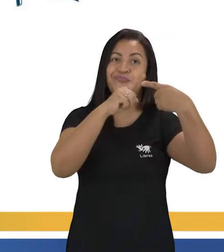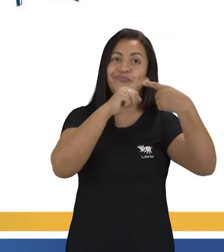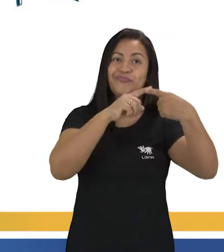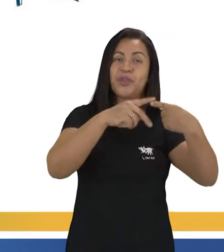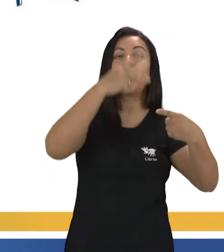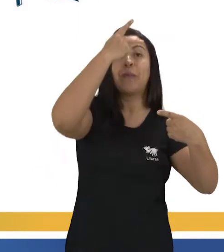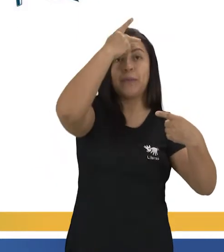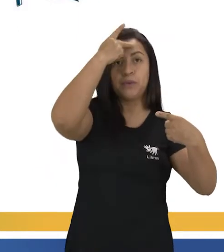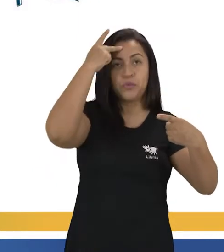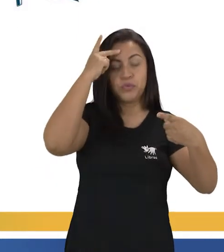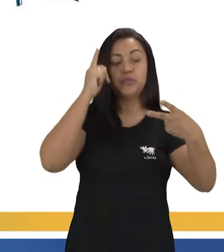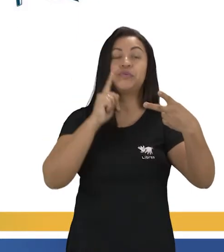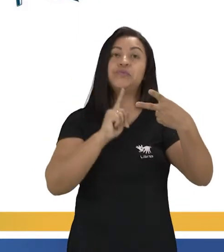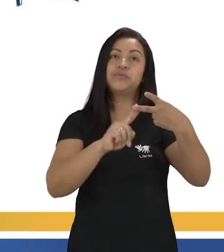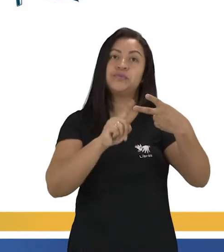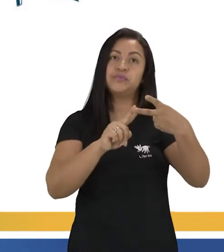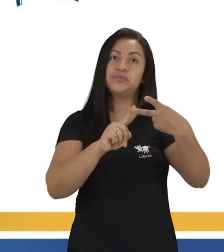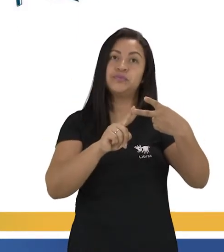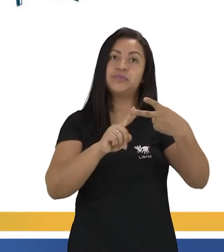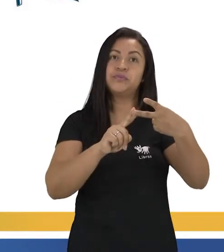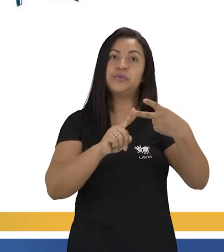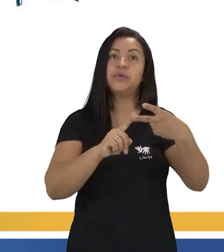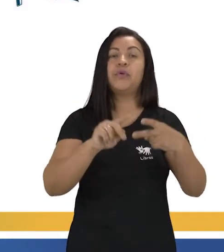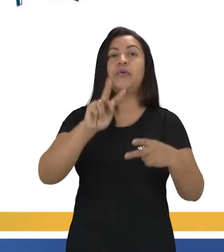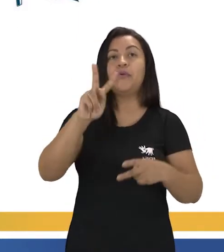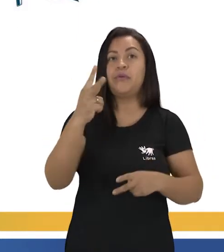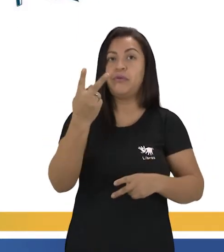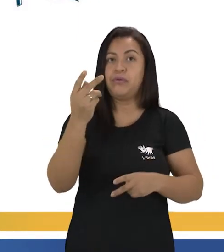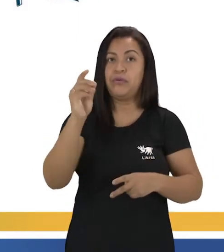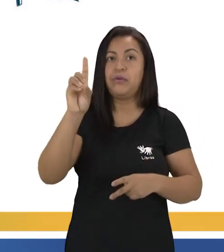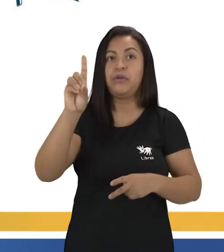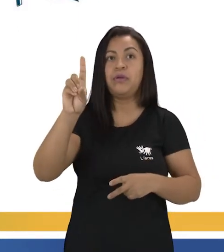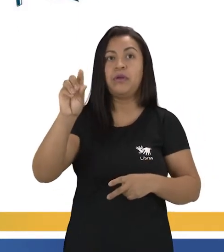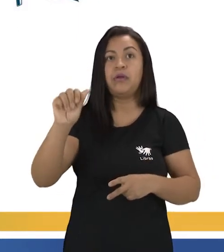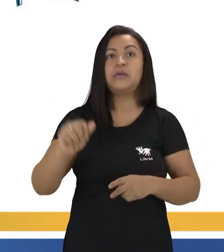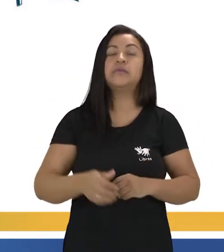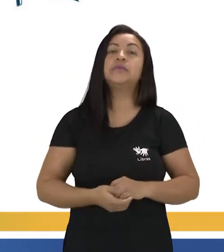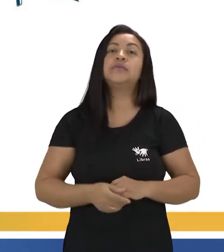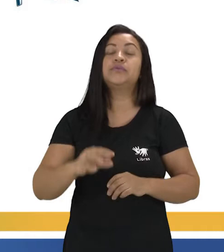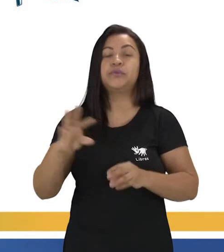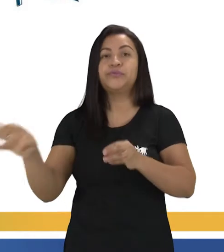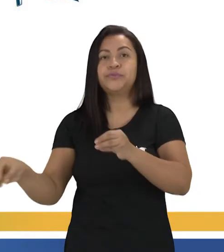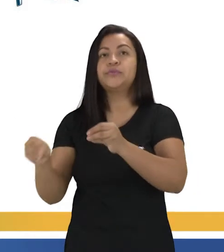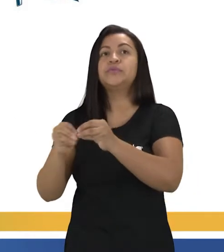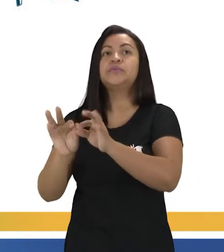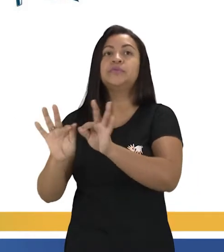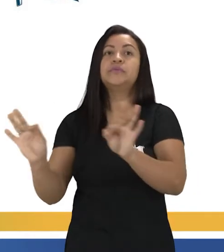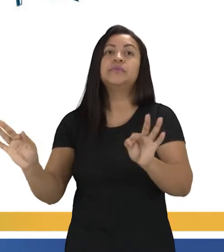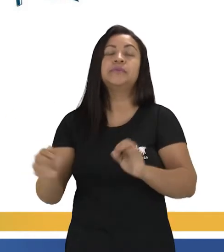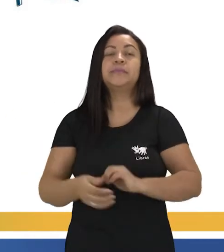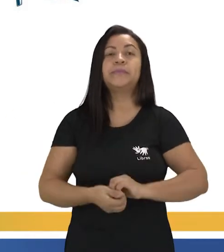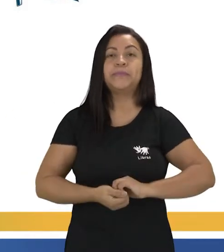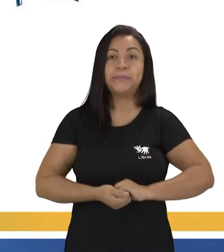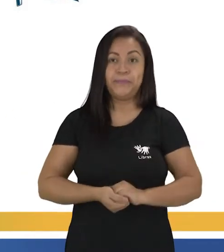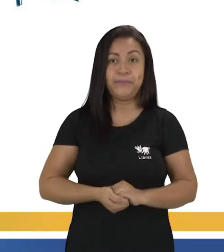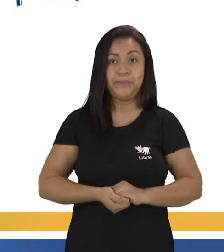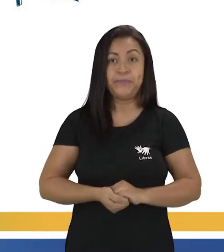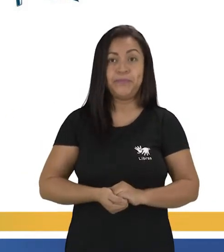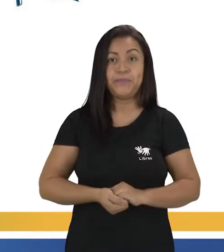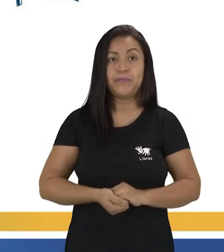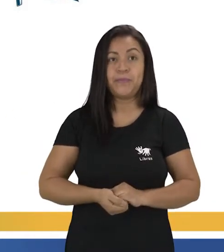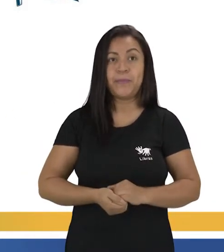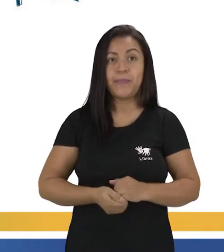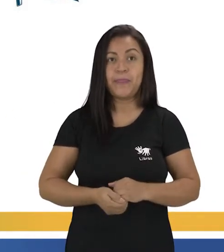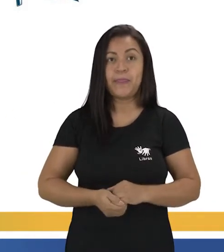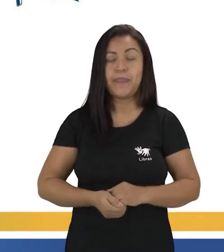verbo auxiliar, already closed, passado particípio, before I arrived there. E agora eu